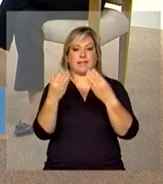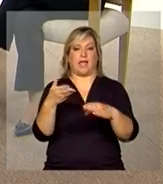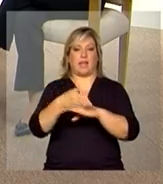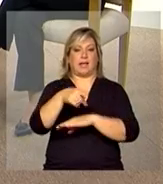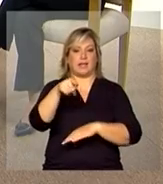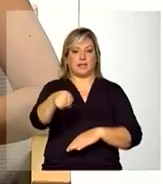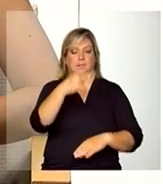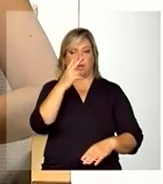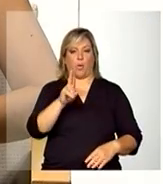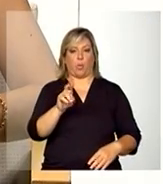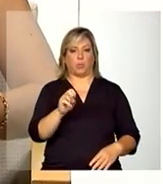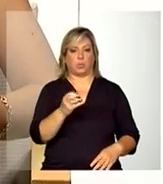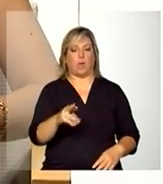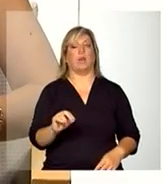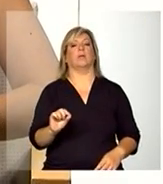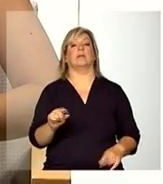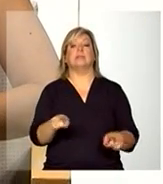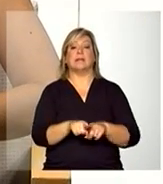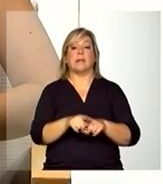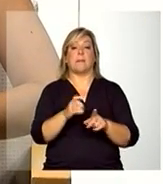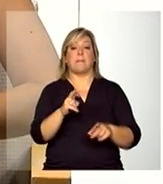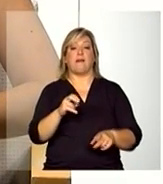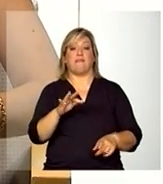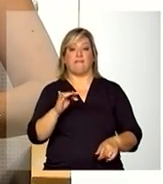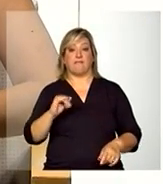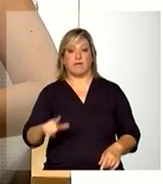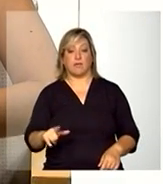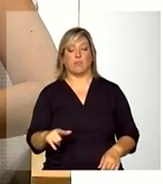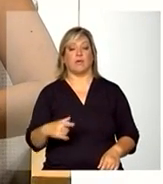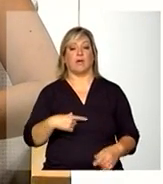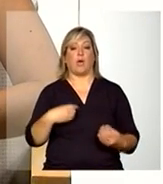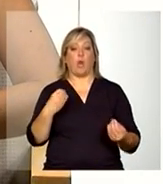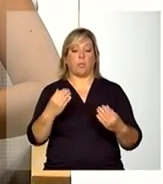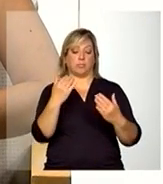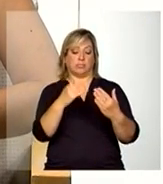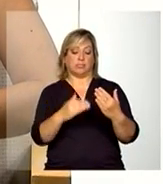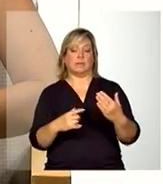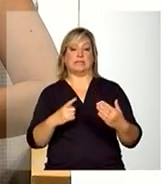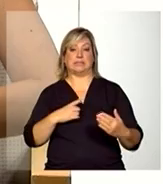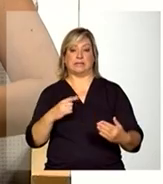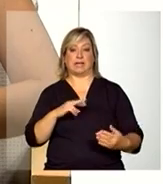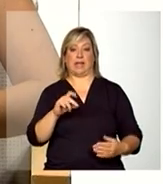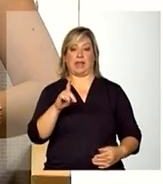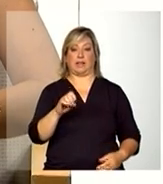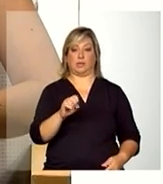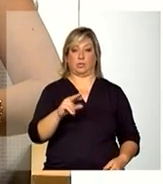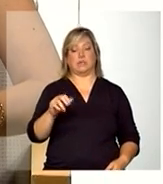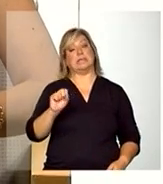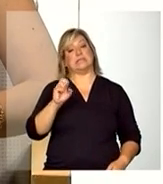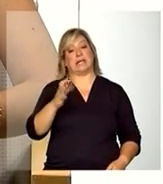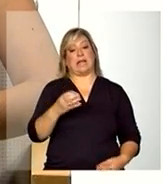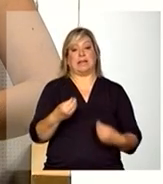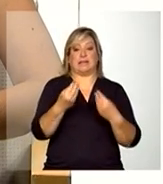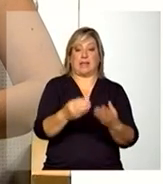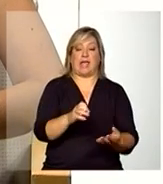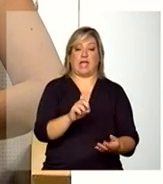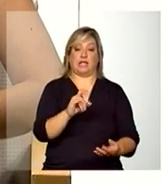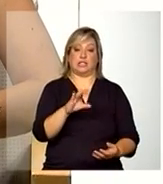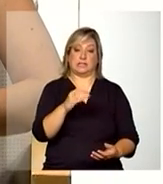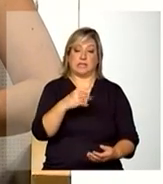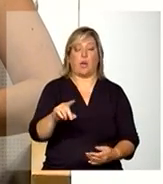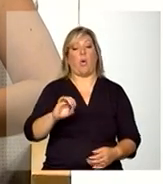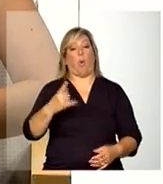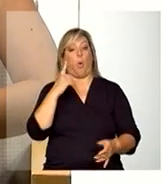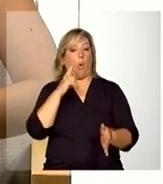o perfil que ele deseja conforme um catálogo de perfil que existe no na nossa página da rede suas se ele quer dar perfil para edição perfil para